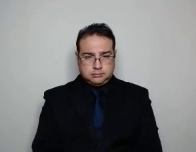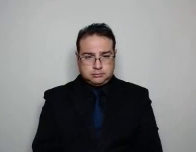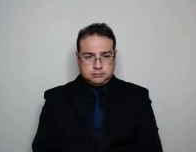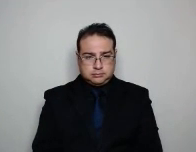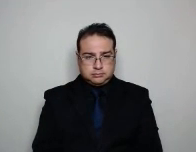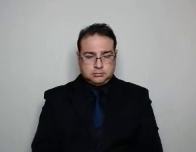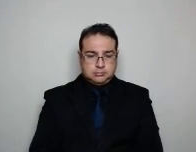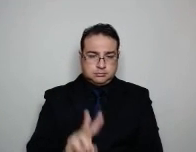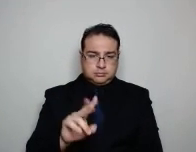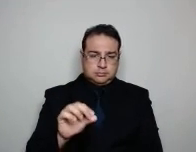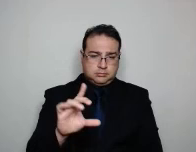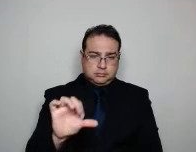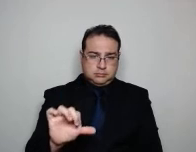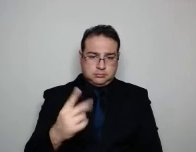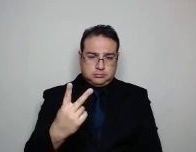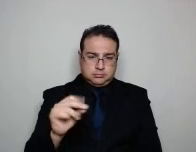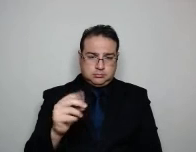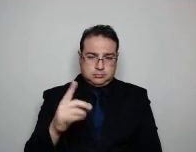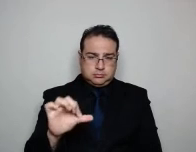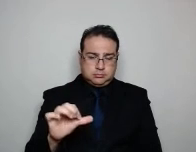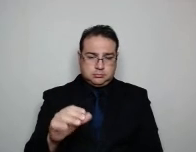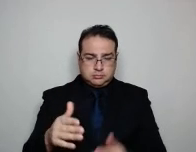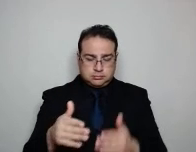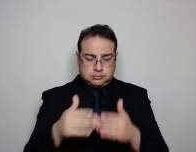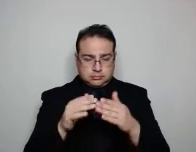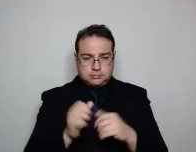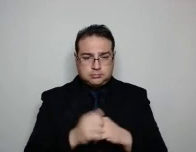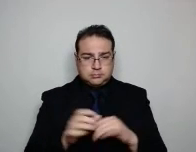dela, é 2019 ainda. Pronto, então pronto, é isso